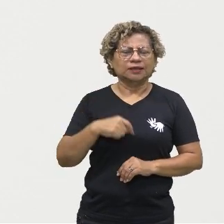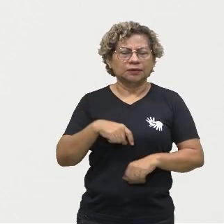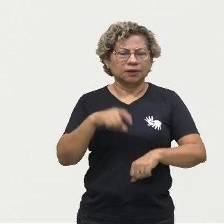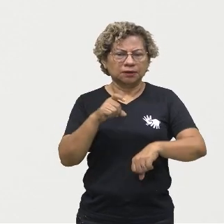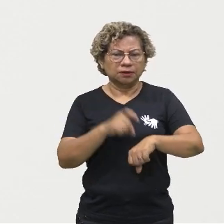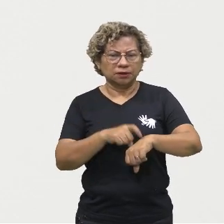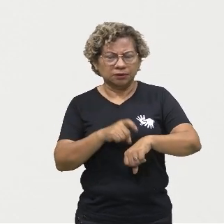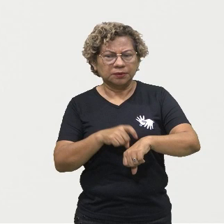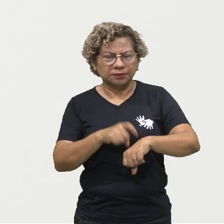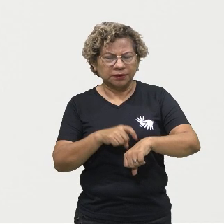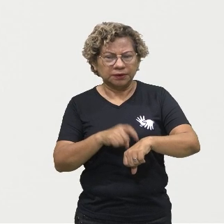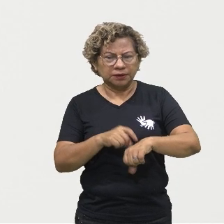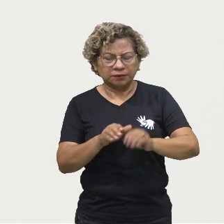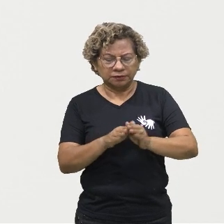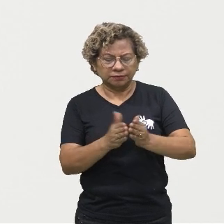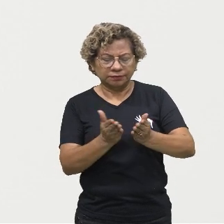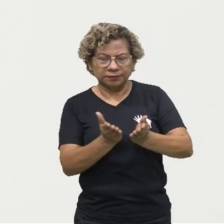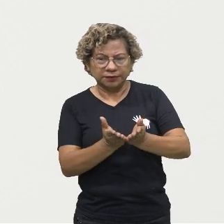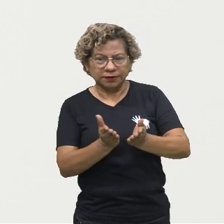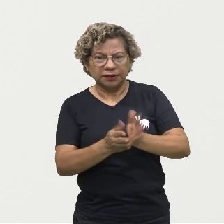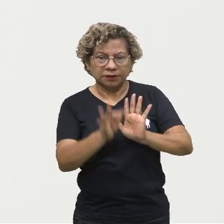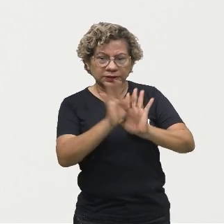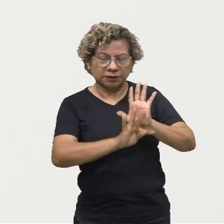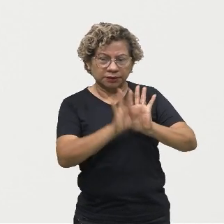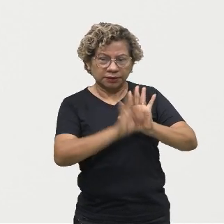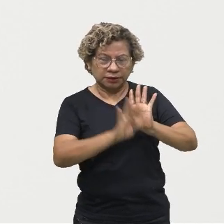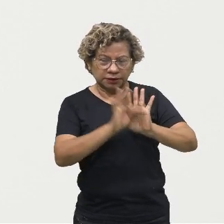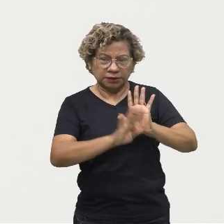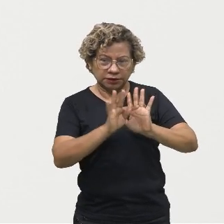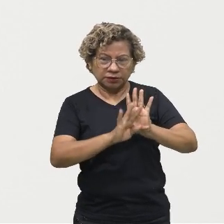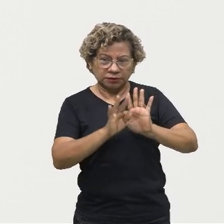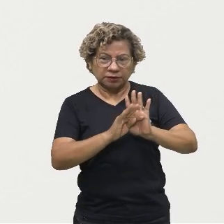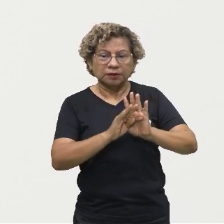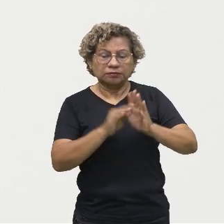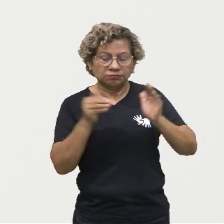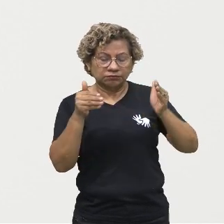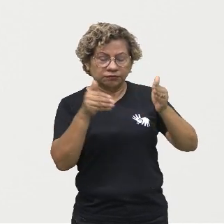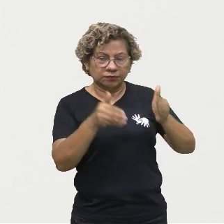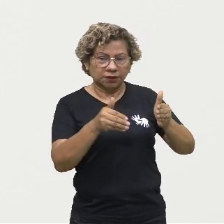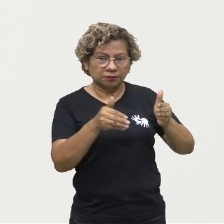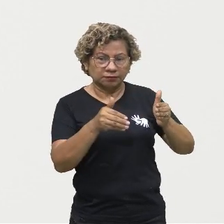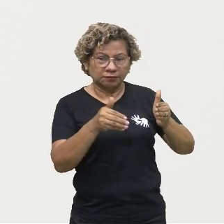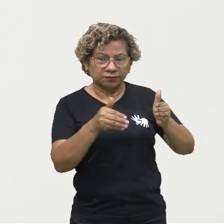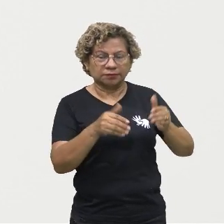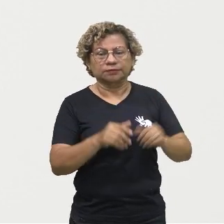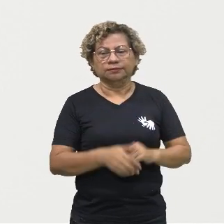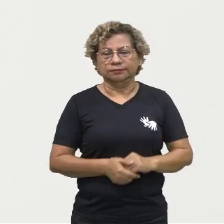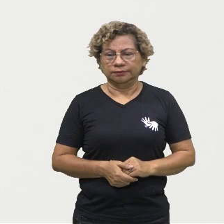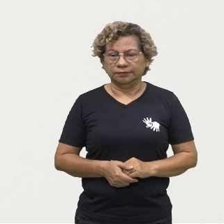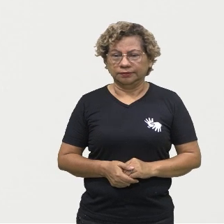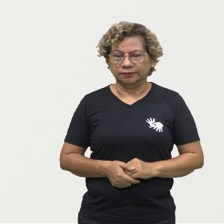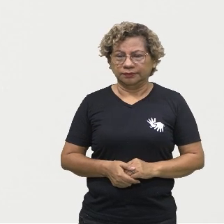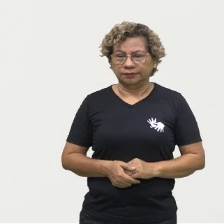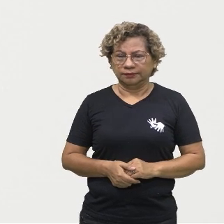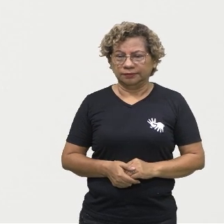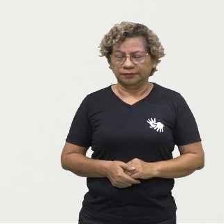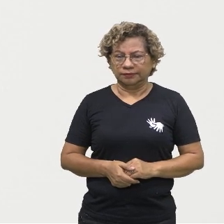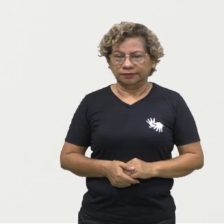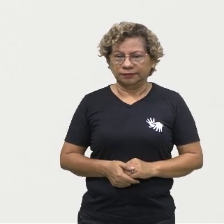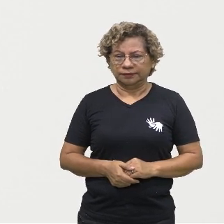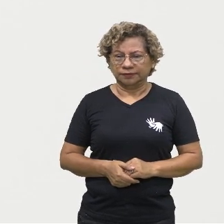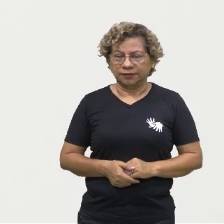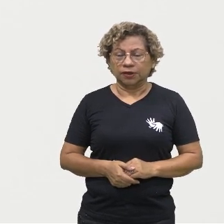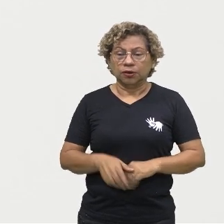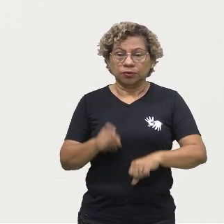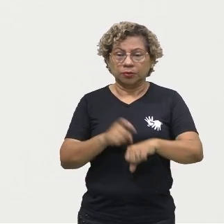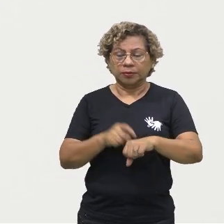há um texto sagrado, esse texto ele vai ser divulgado. Não é assim? No momento